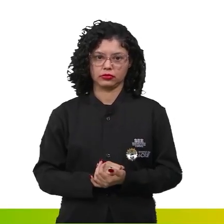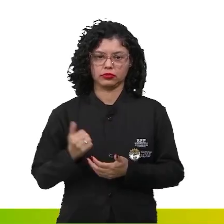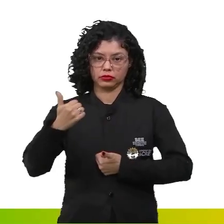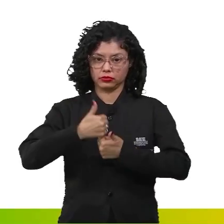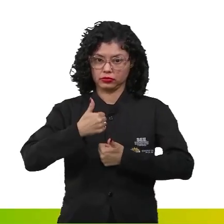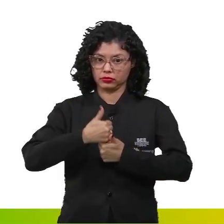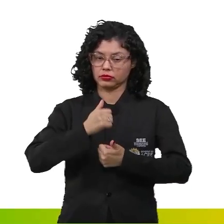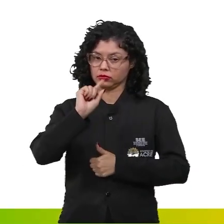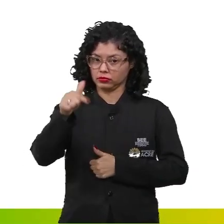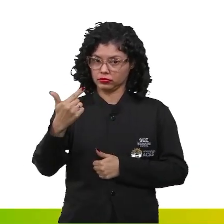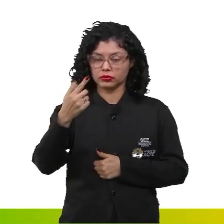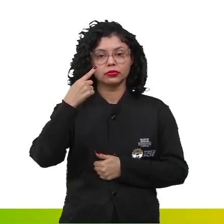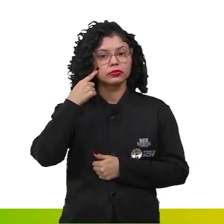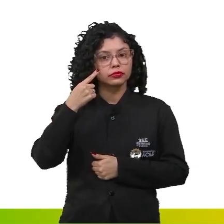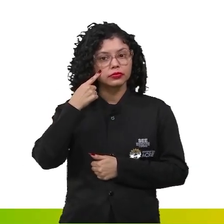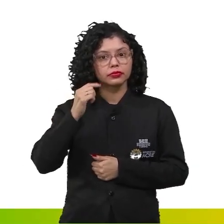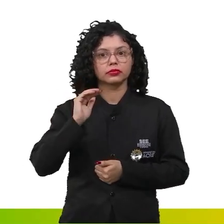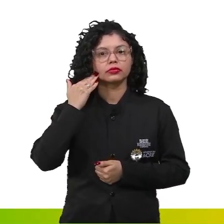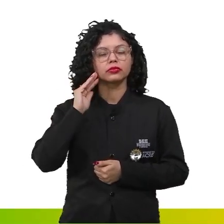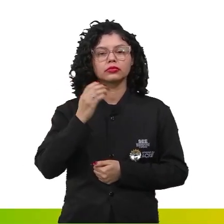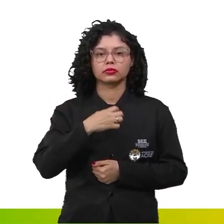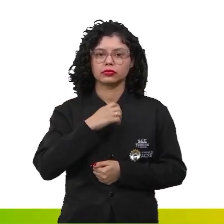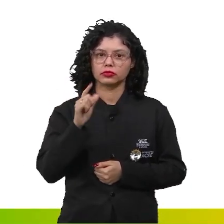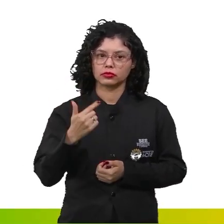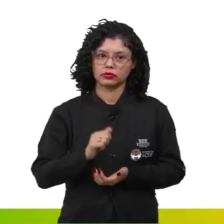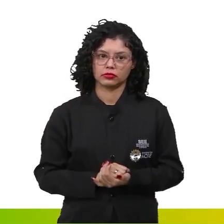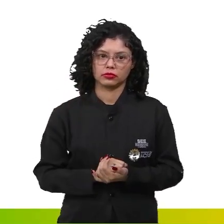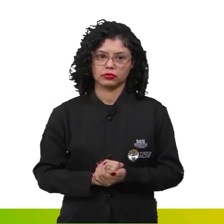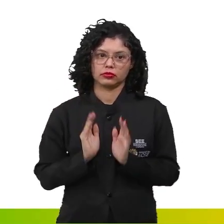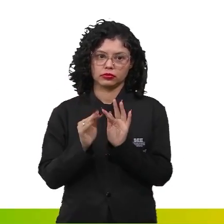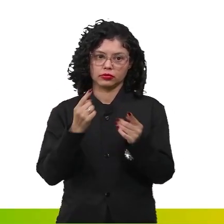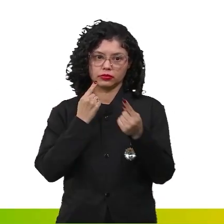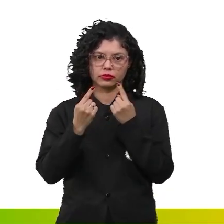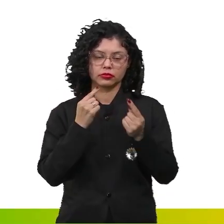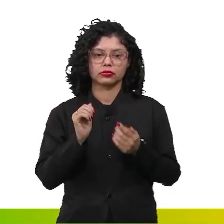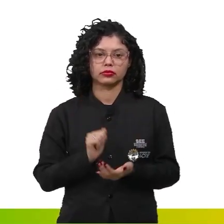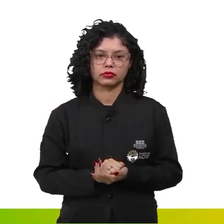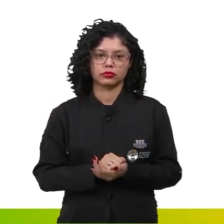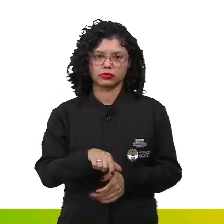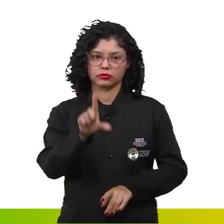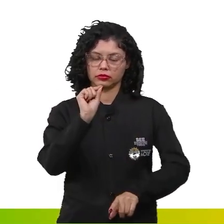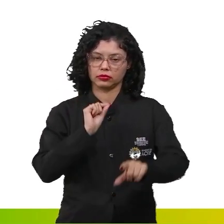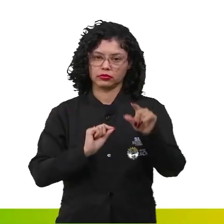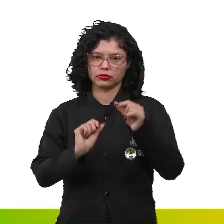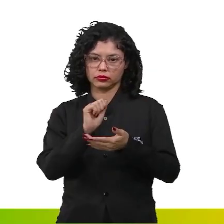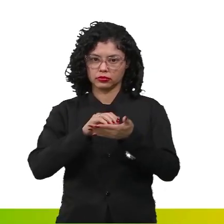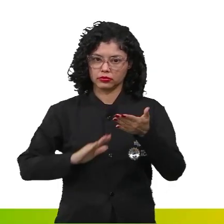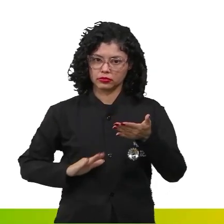no lugar do outro, né, compreender as necessidades e o sentimento do outro, e por fim o diálogo, que